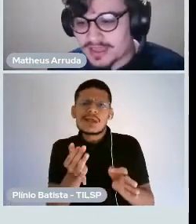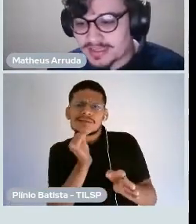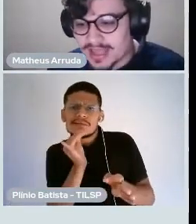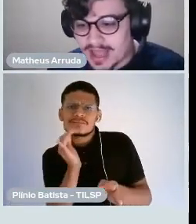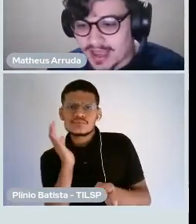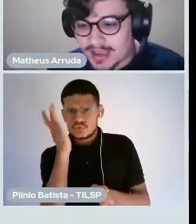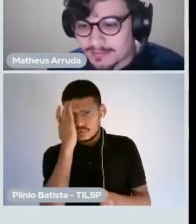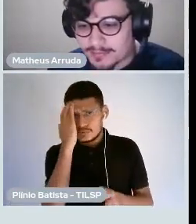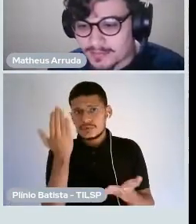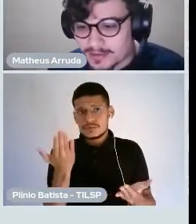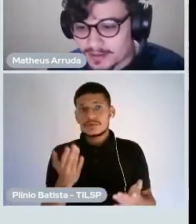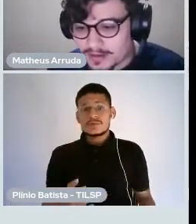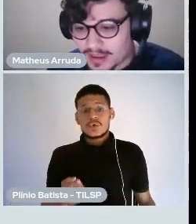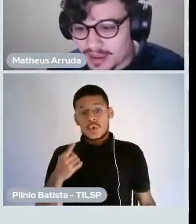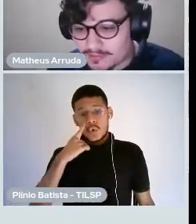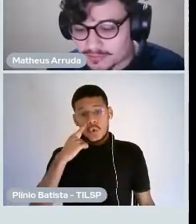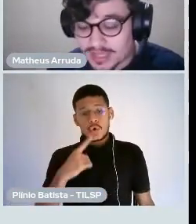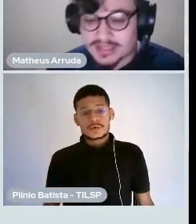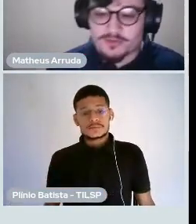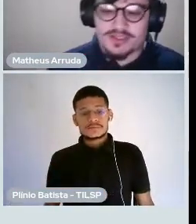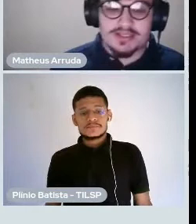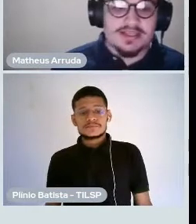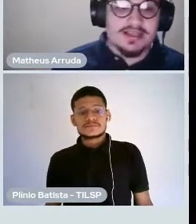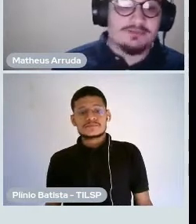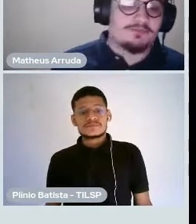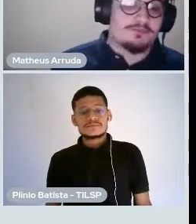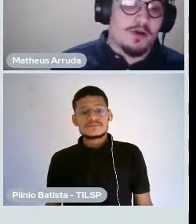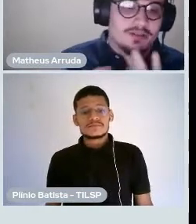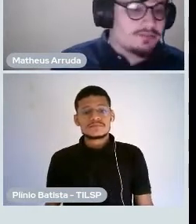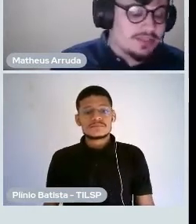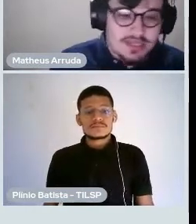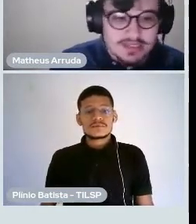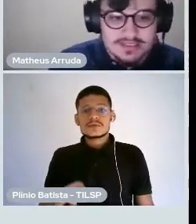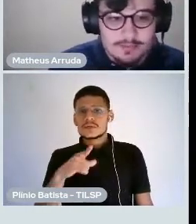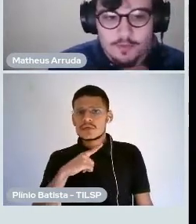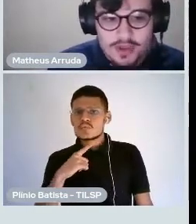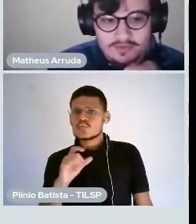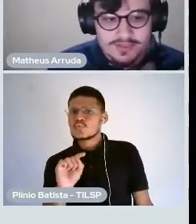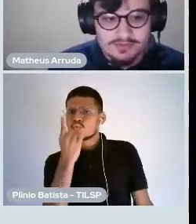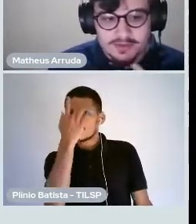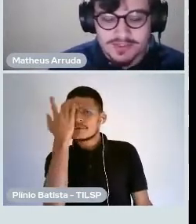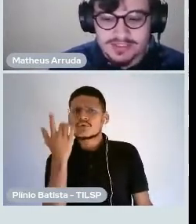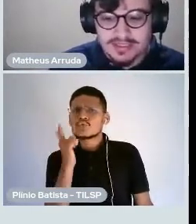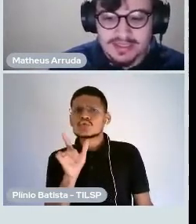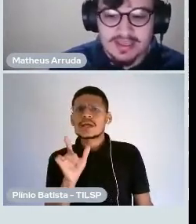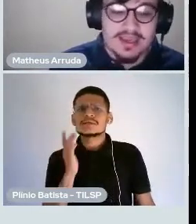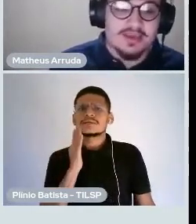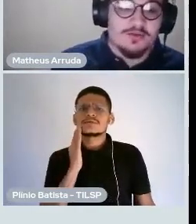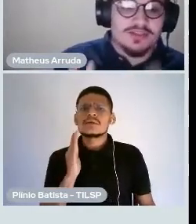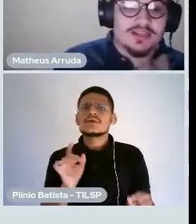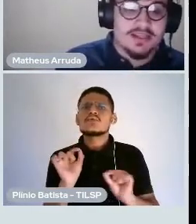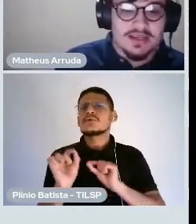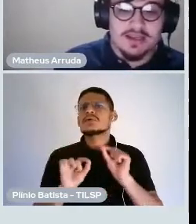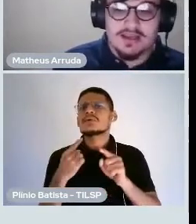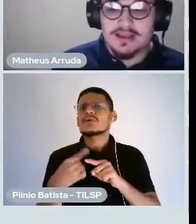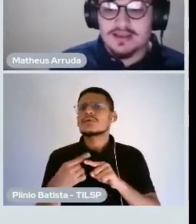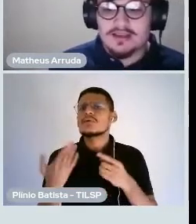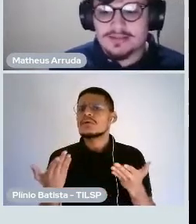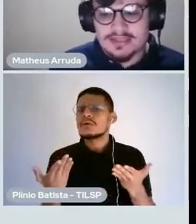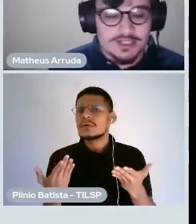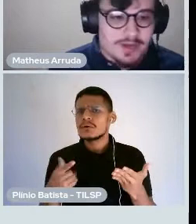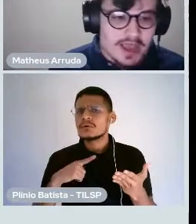Segundo o Vive aqui, não está conseguindo entender, diria dizer por que você não está conseguindo entender, que aí eu